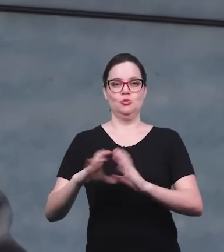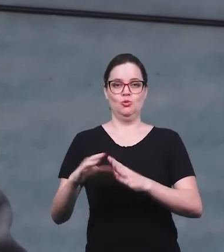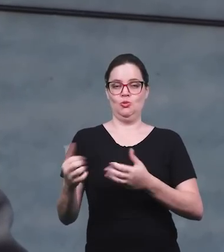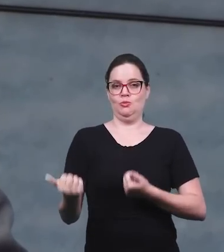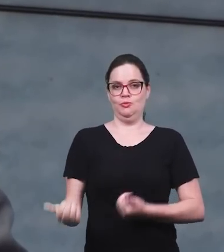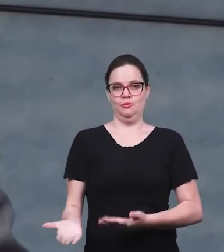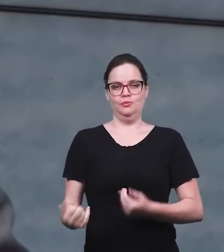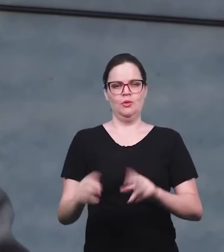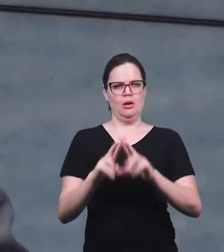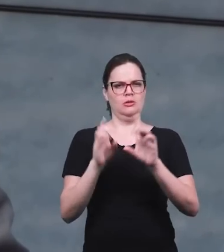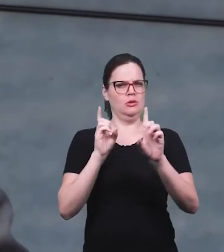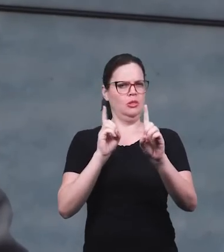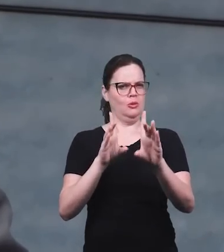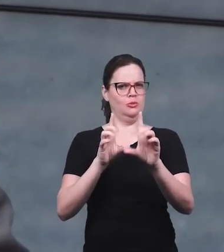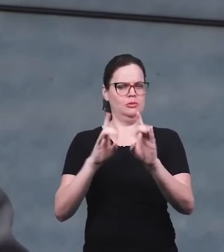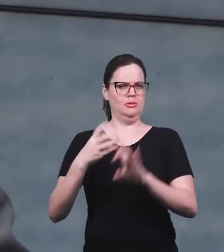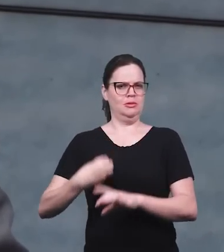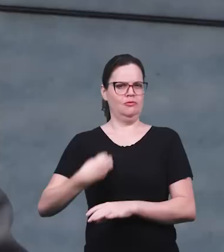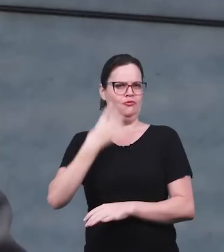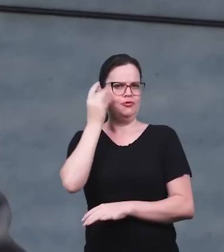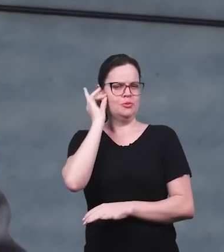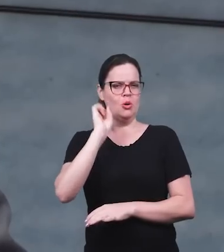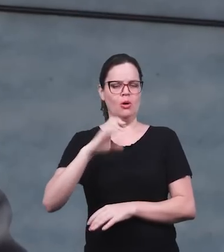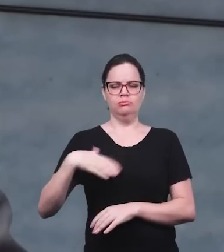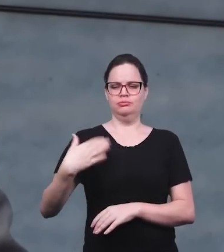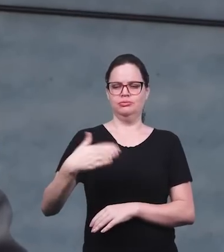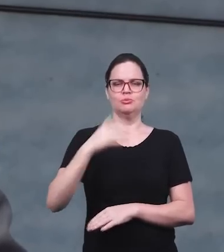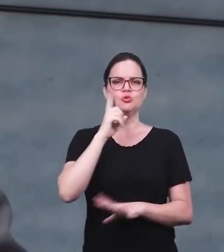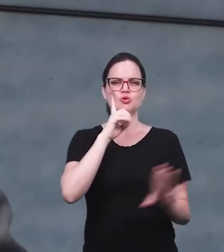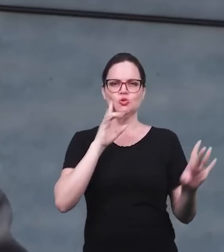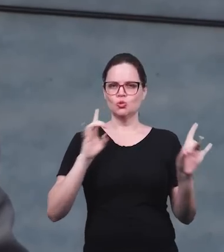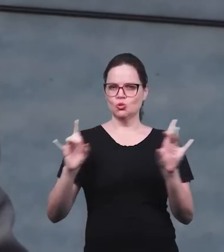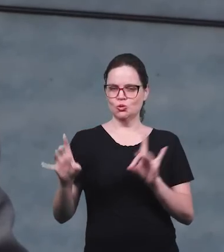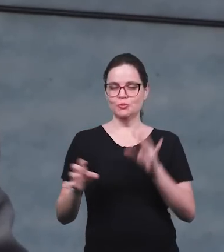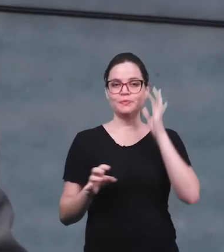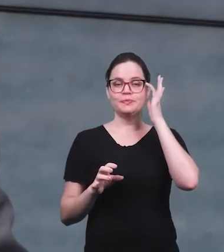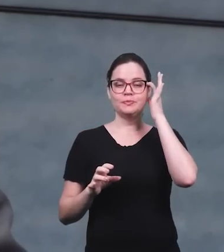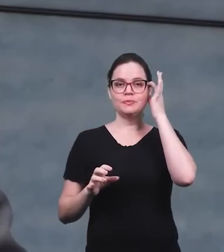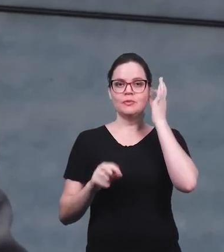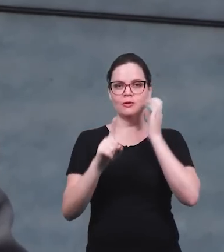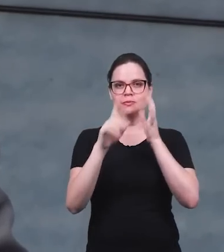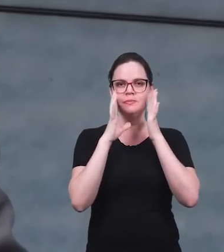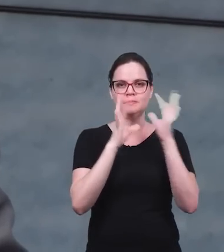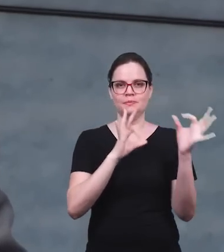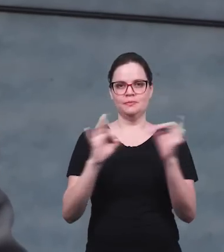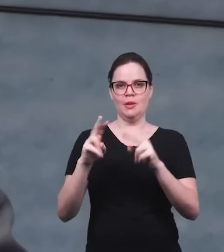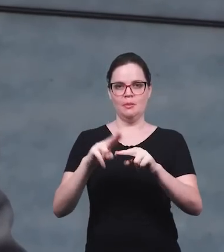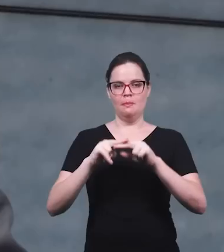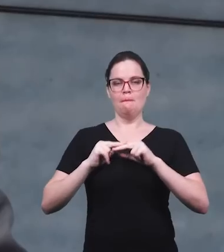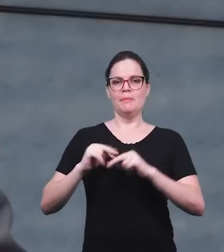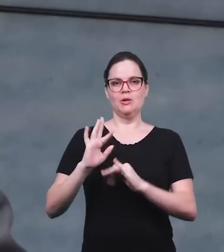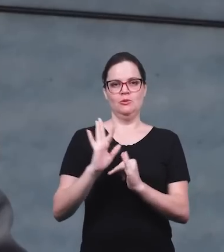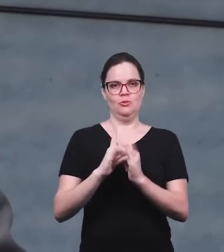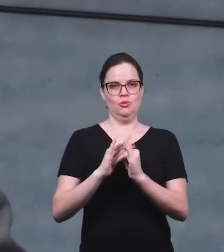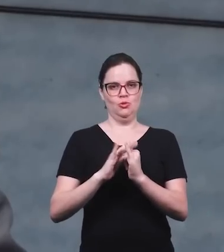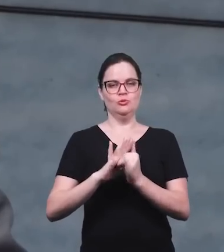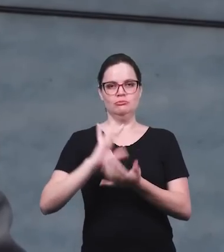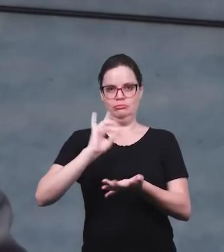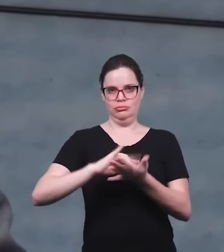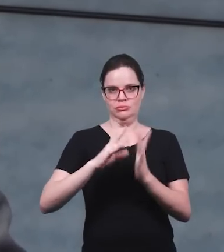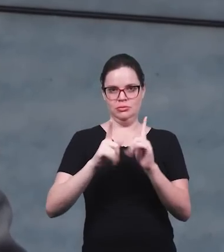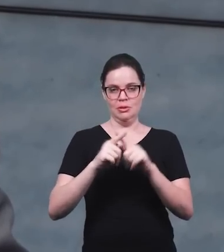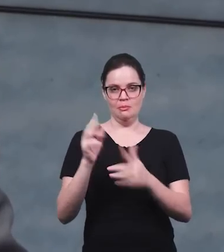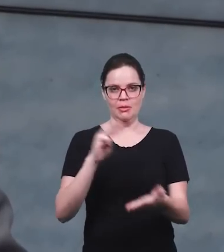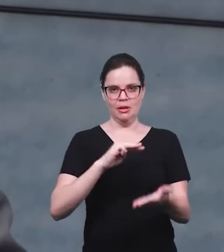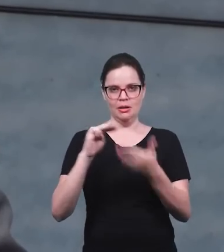de ordem doutrinária, espiritual ou do cotidiano. Você que está nos assistindo agora pelo canal da Igreja Cristã Maranata no YouTube,